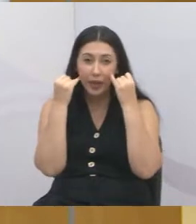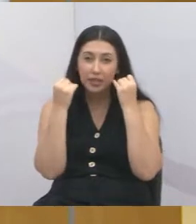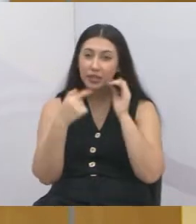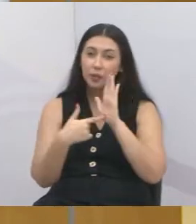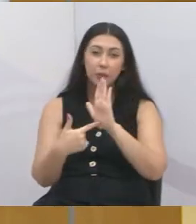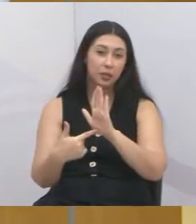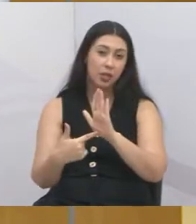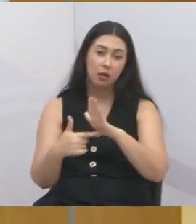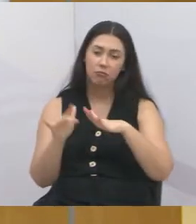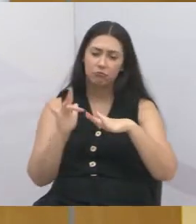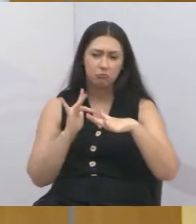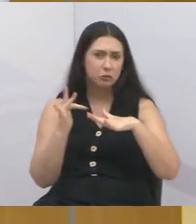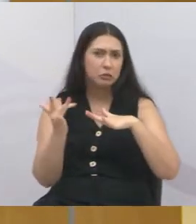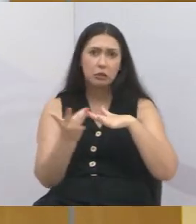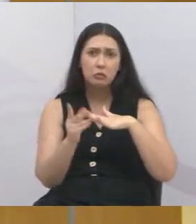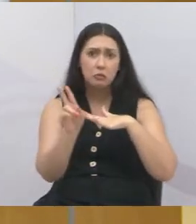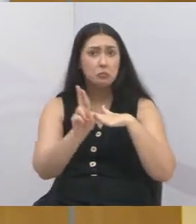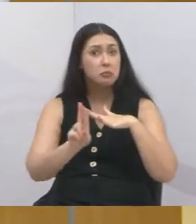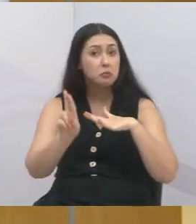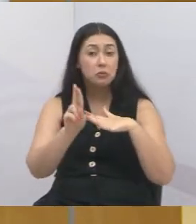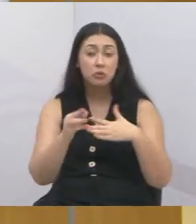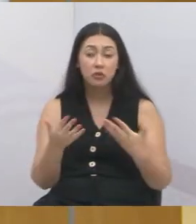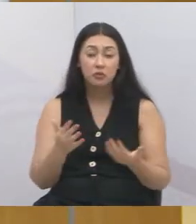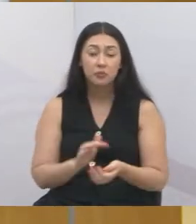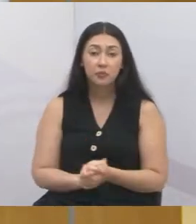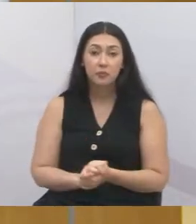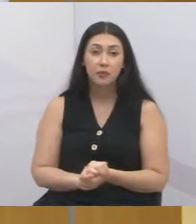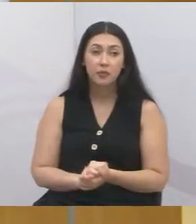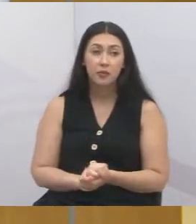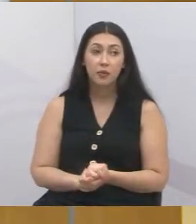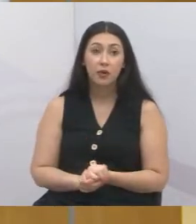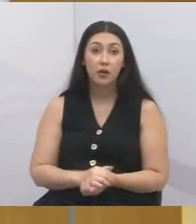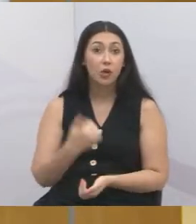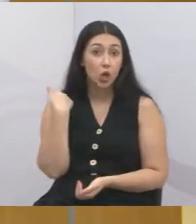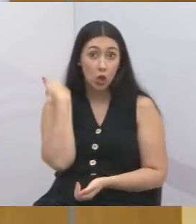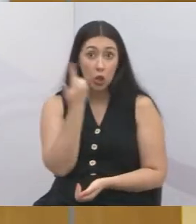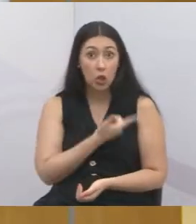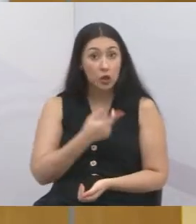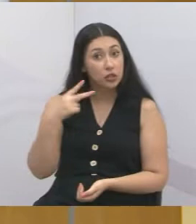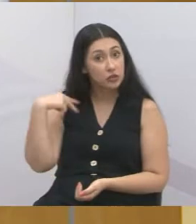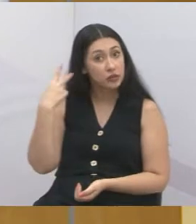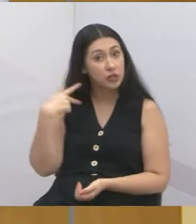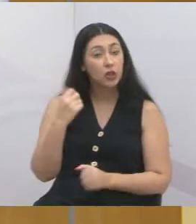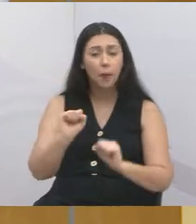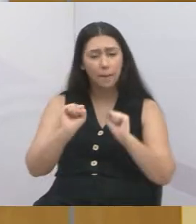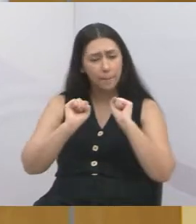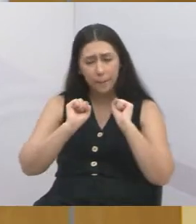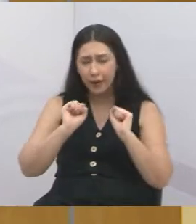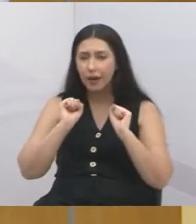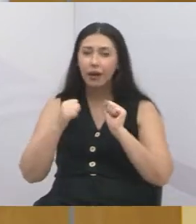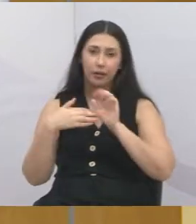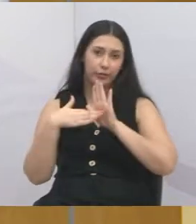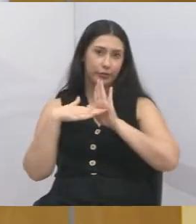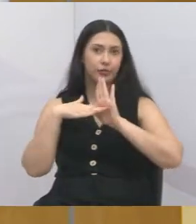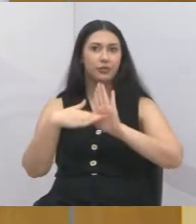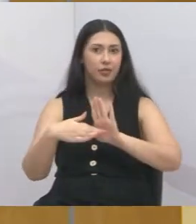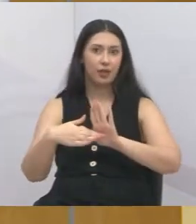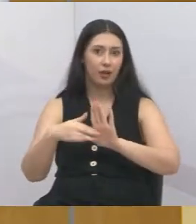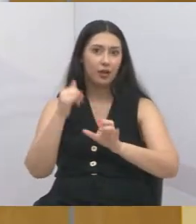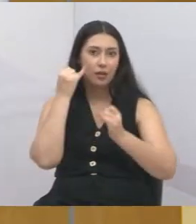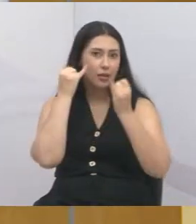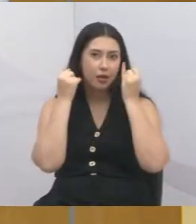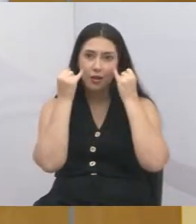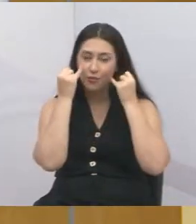das redes sociais. Nós mesmos, vereadores, temos condições de ajudar com uma informação